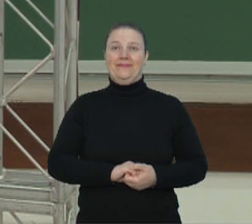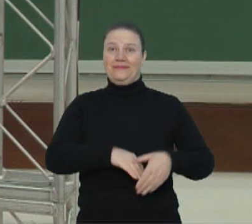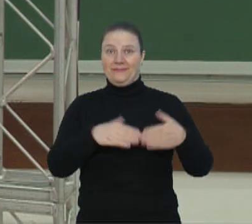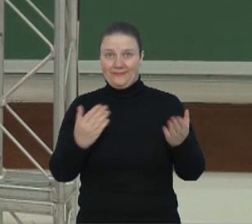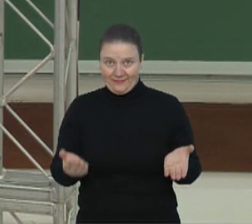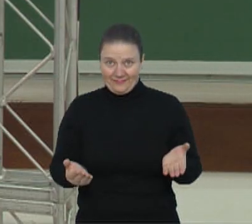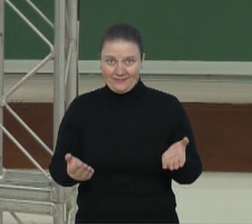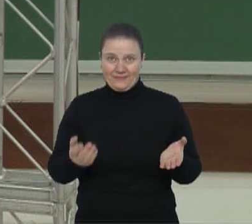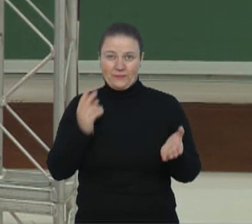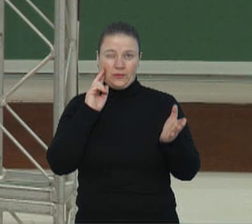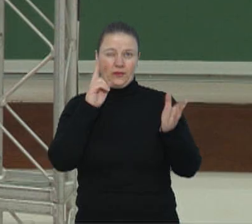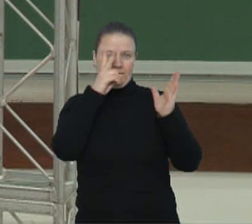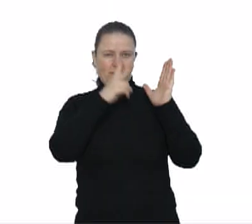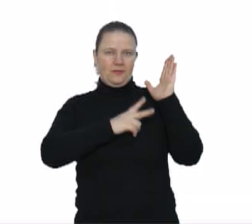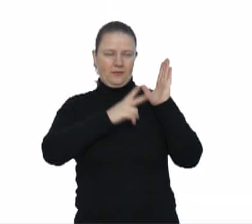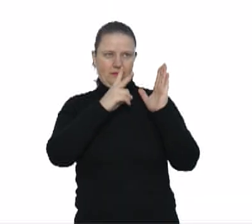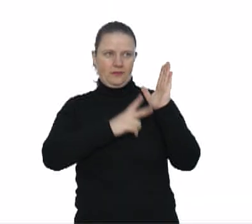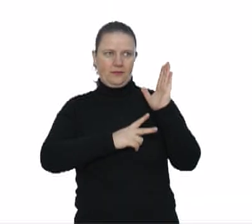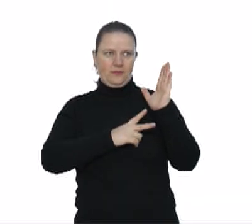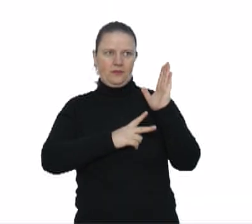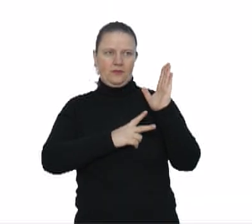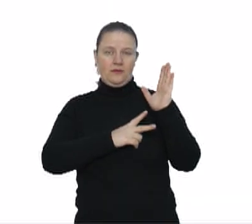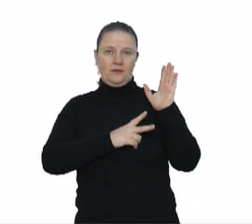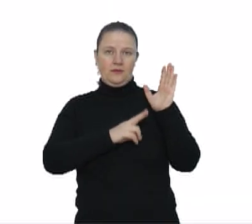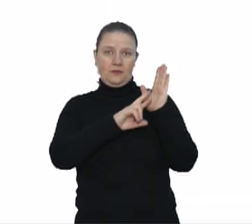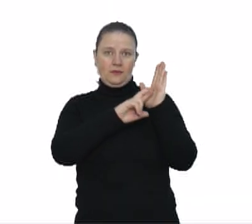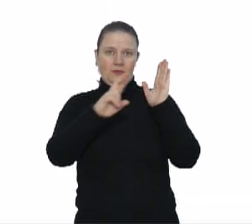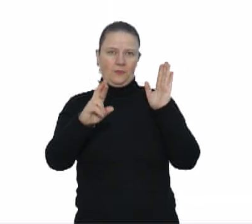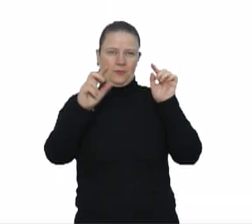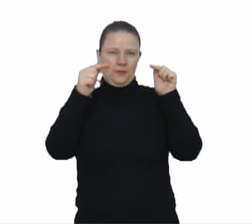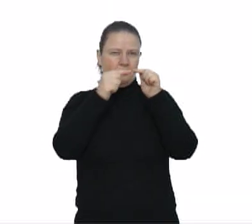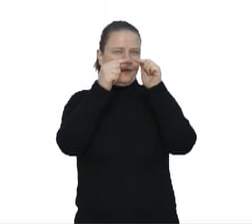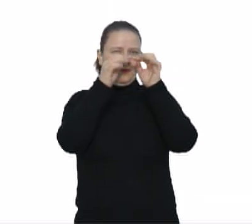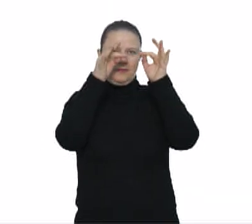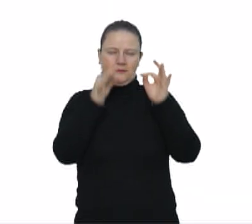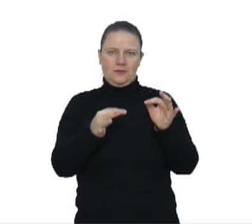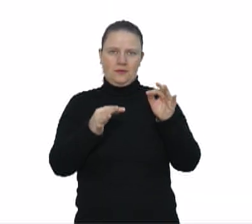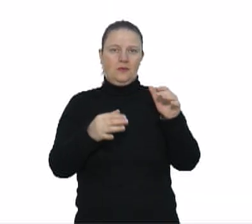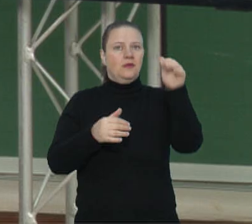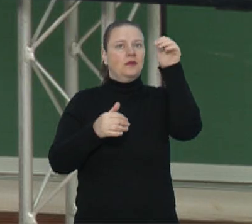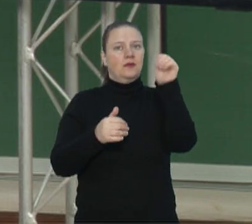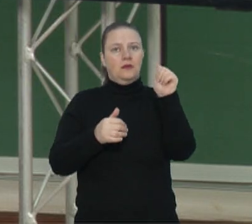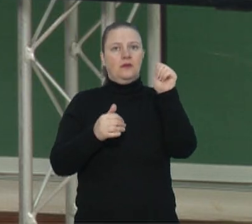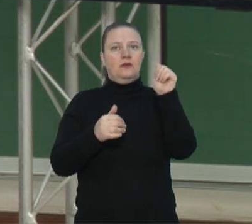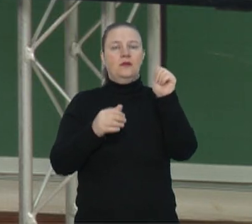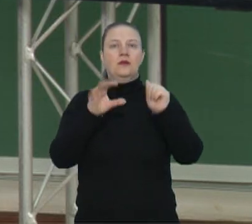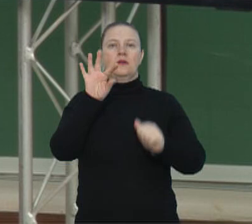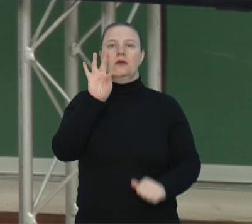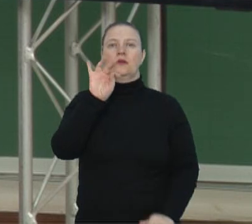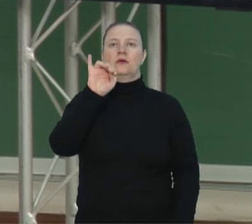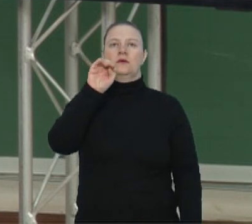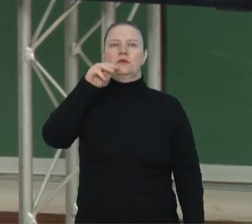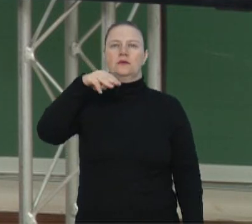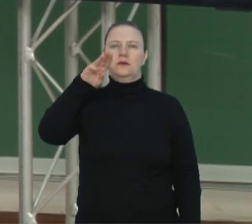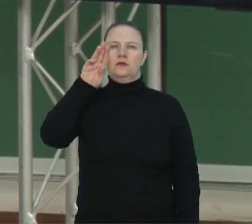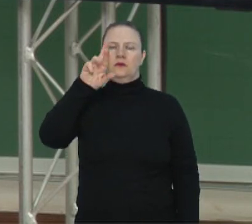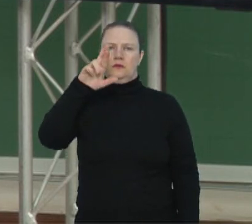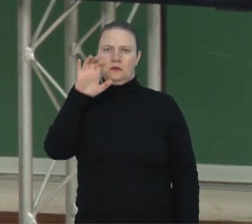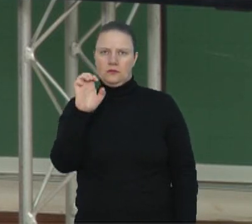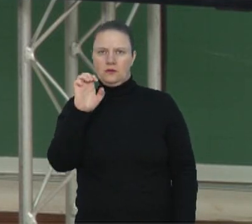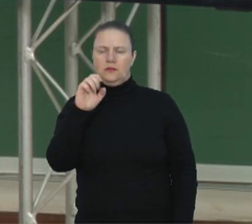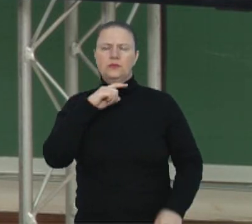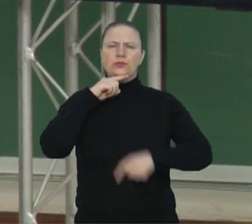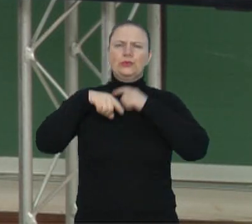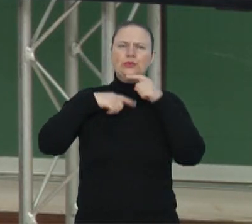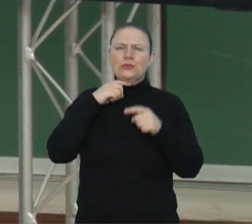Então, finalizando os testes, a alternativa correta é a A, é referente ao timbre. Então, qualquer dúvida, vocês